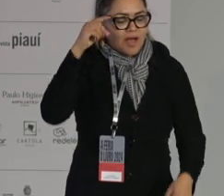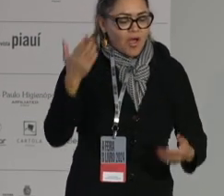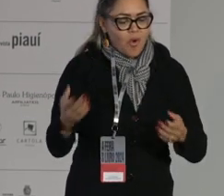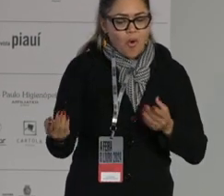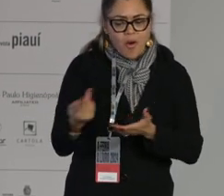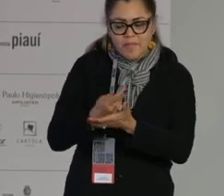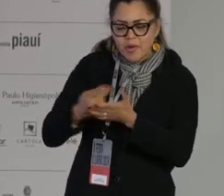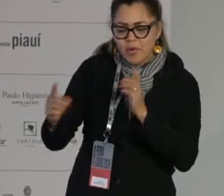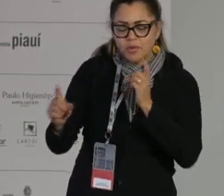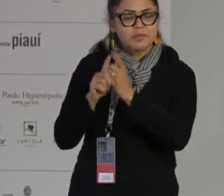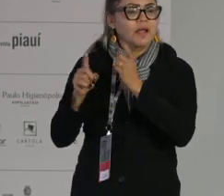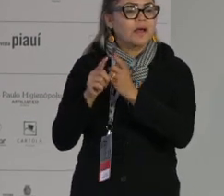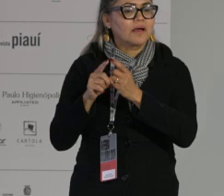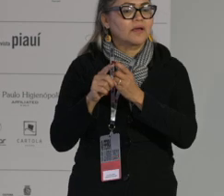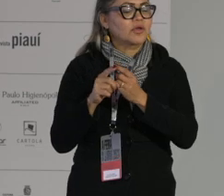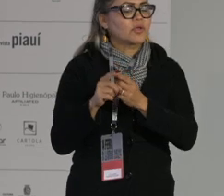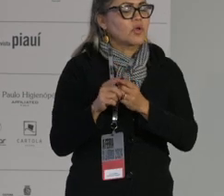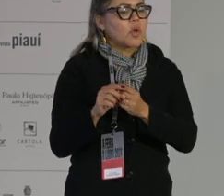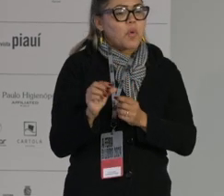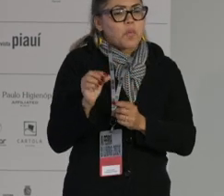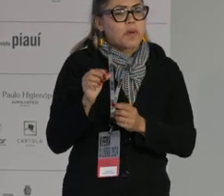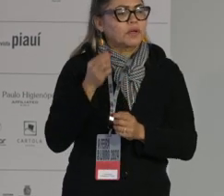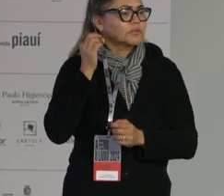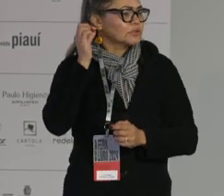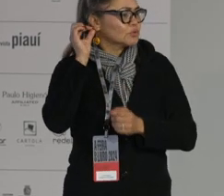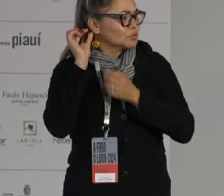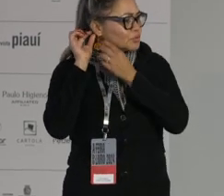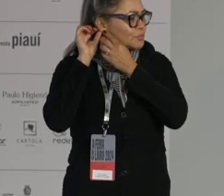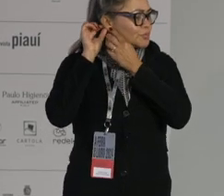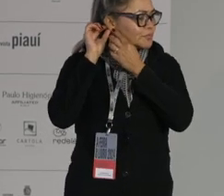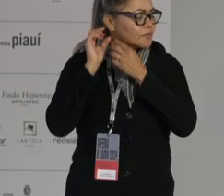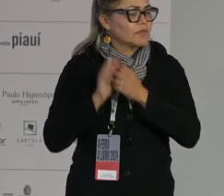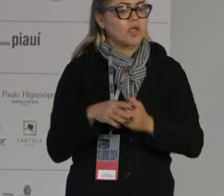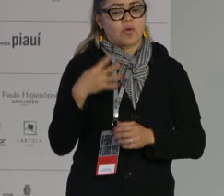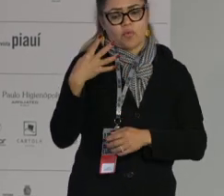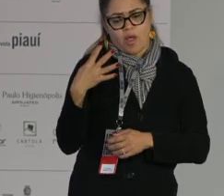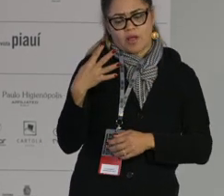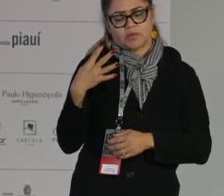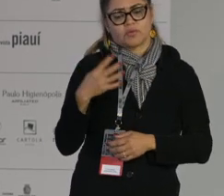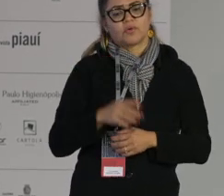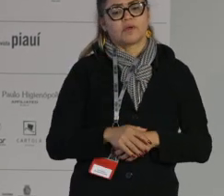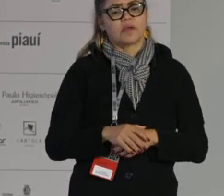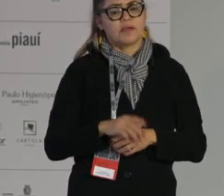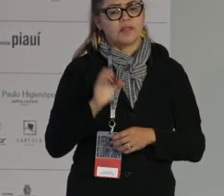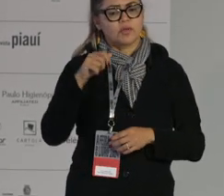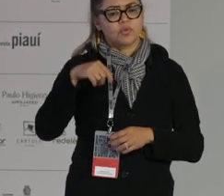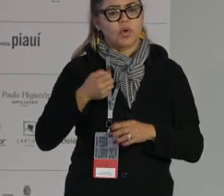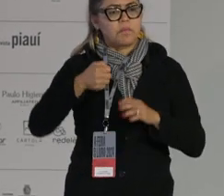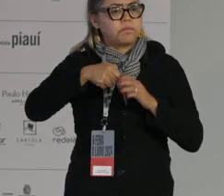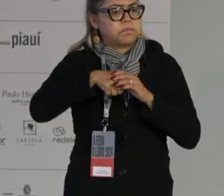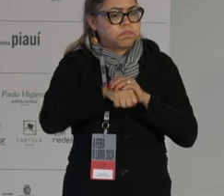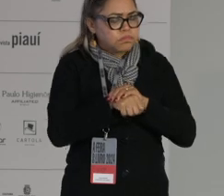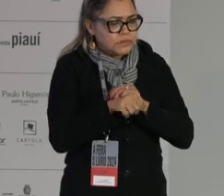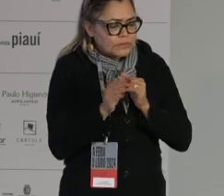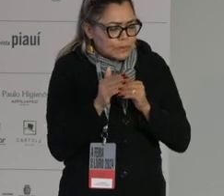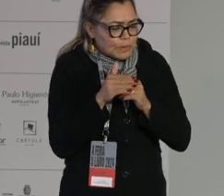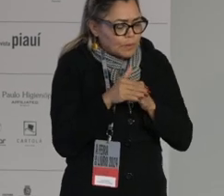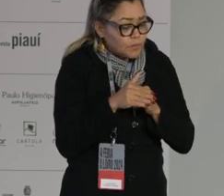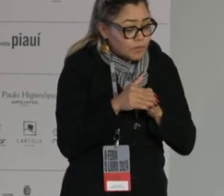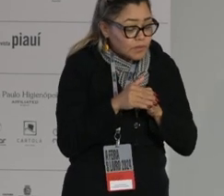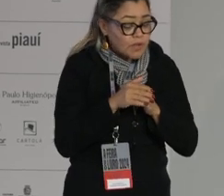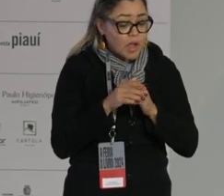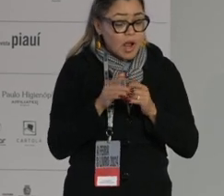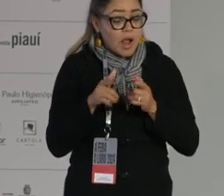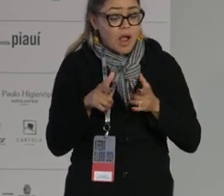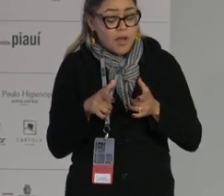para encontrar uma das tarraxas do brinco. De quatro, Eleonora enfia a cabeça embaixo da cama, alcança um